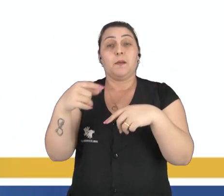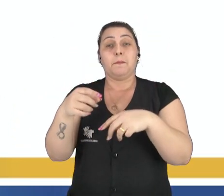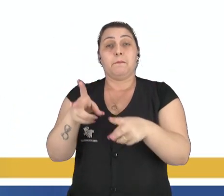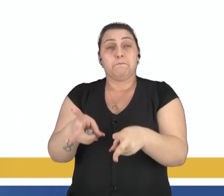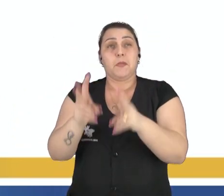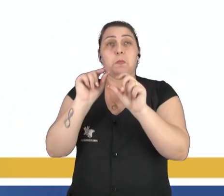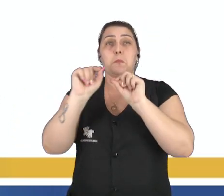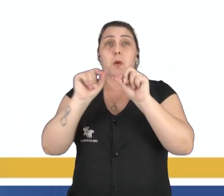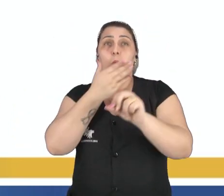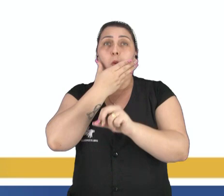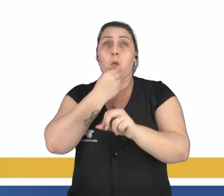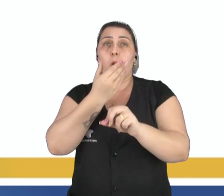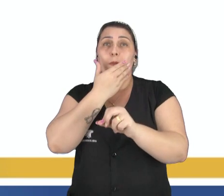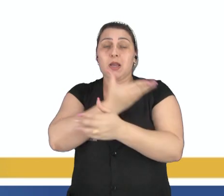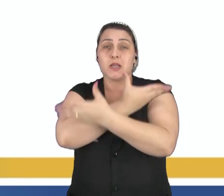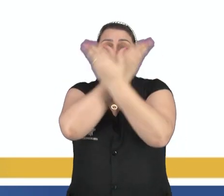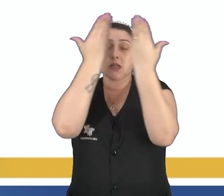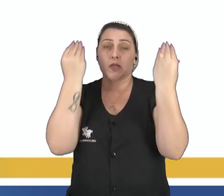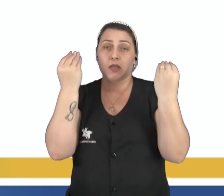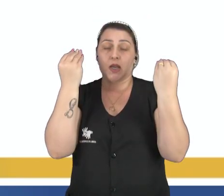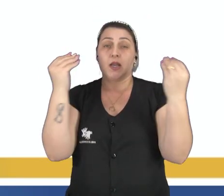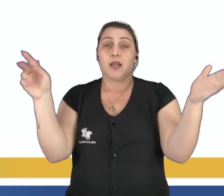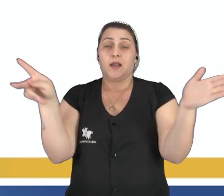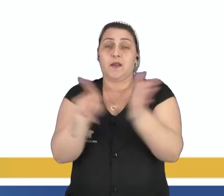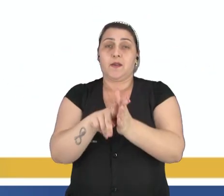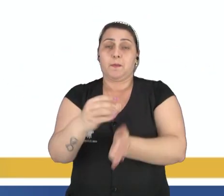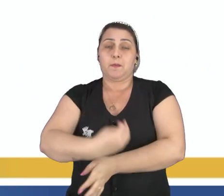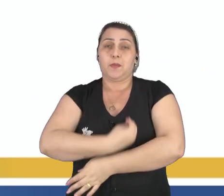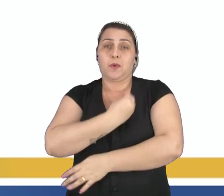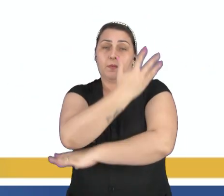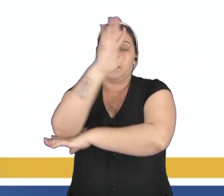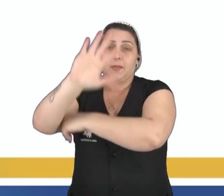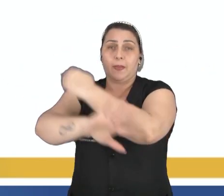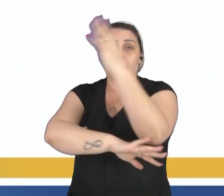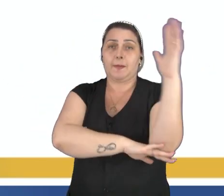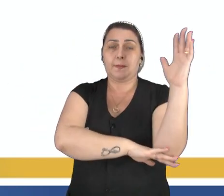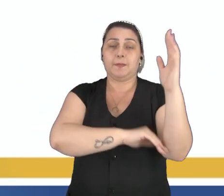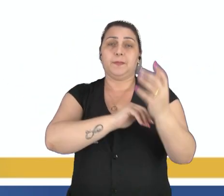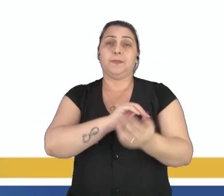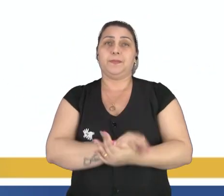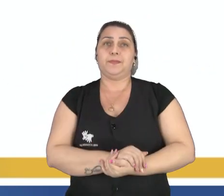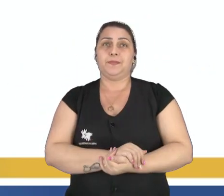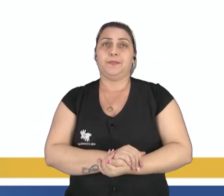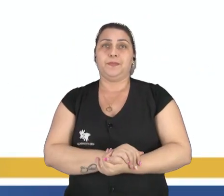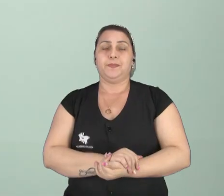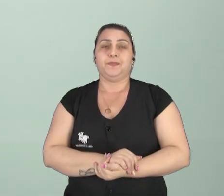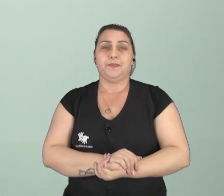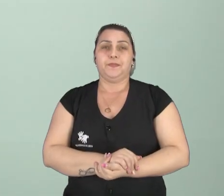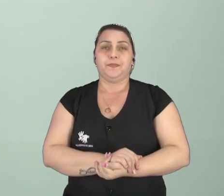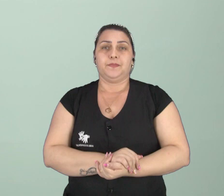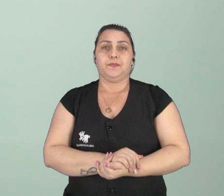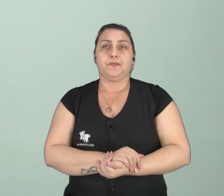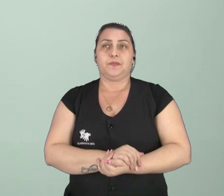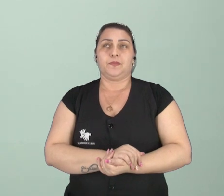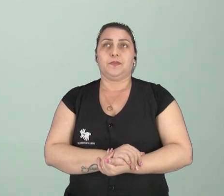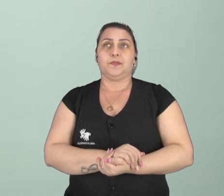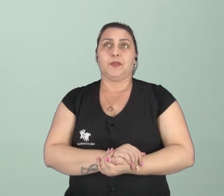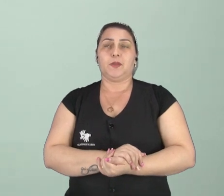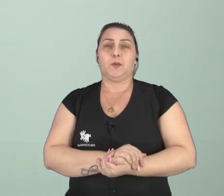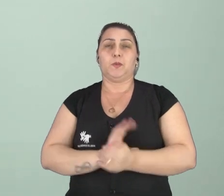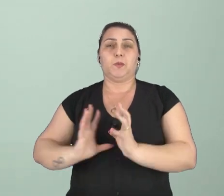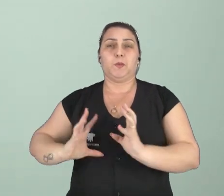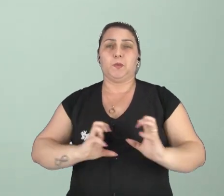vezes, percebemos que o homem esquece que faz parte da natureza. Então, o ponto de